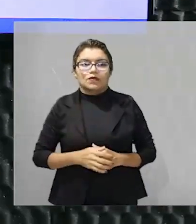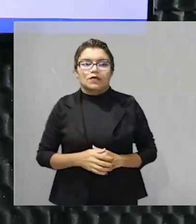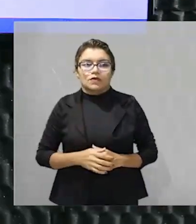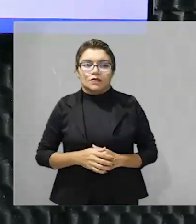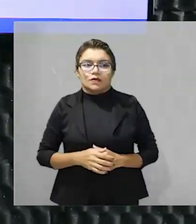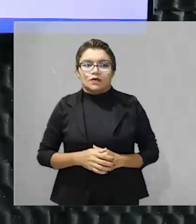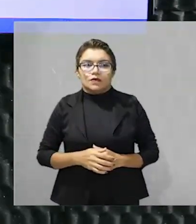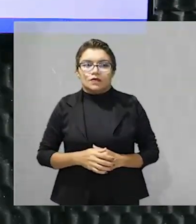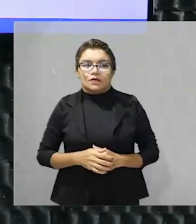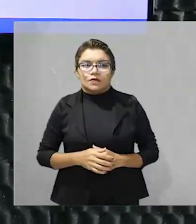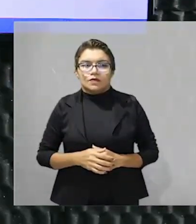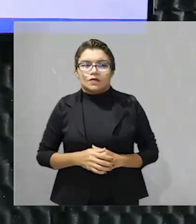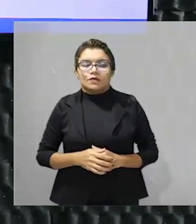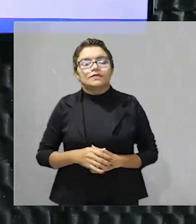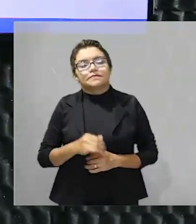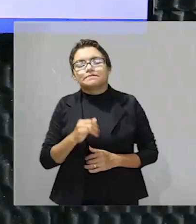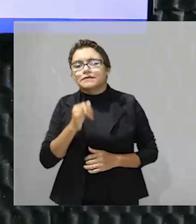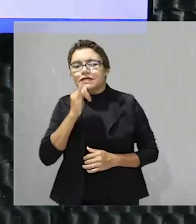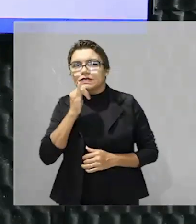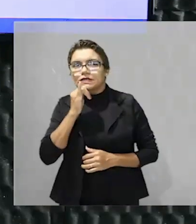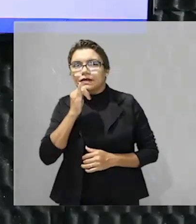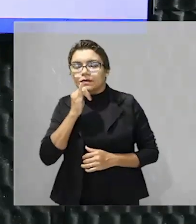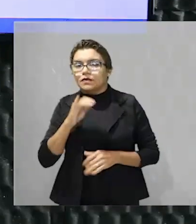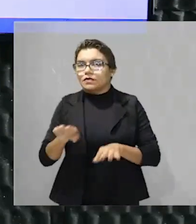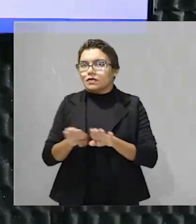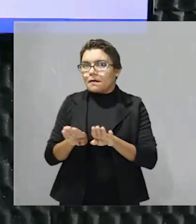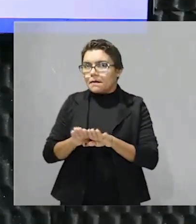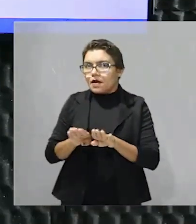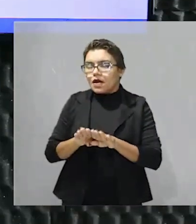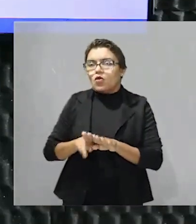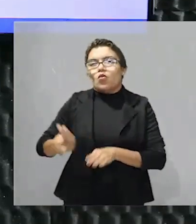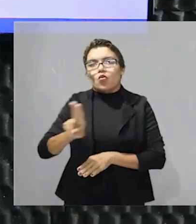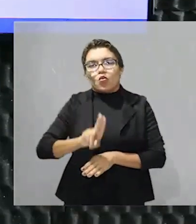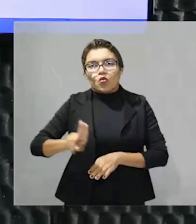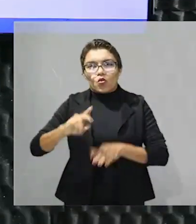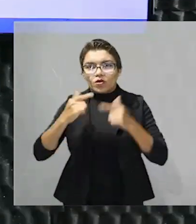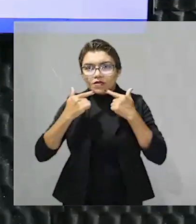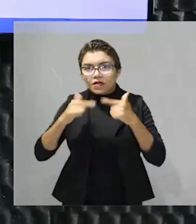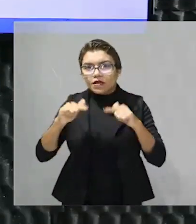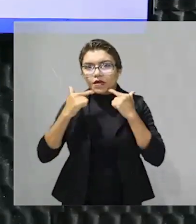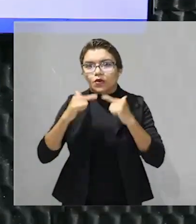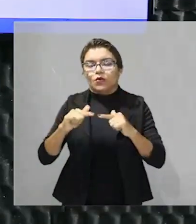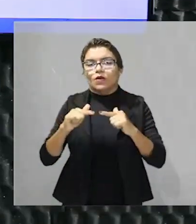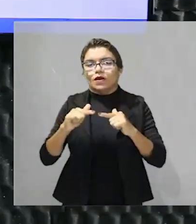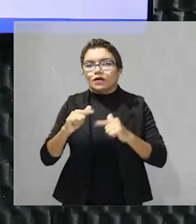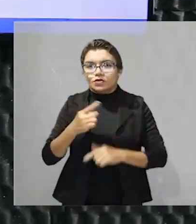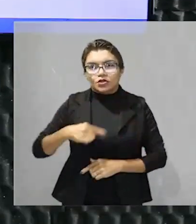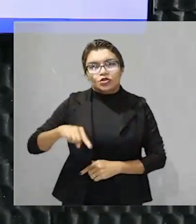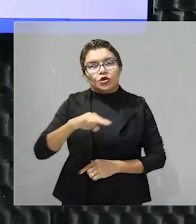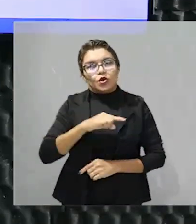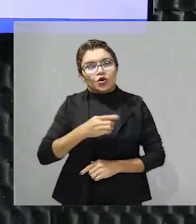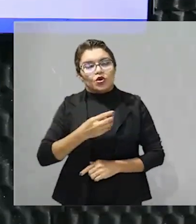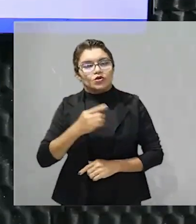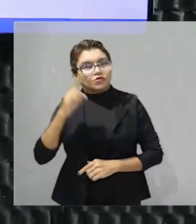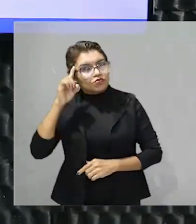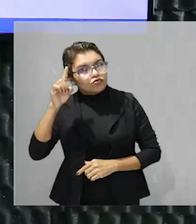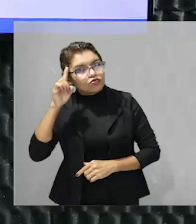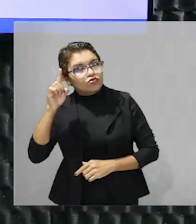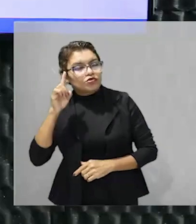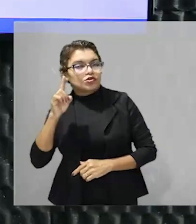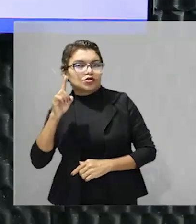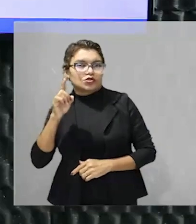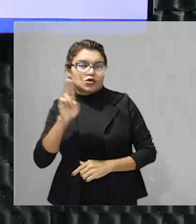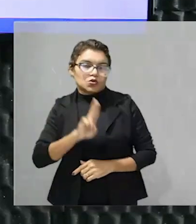isn't, do aren't, tá? Que também são usadas na linguagem do cotidiano ou na fala.